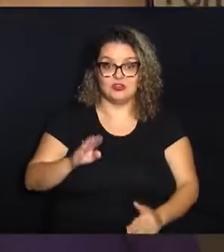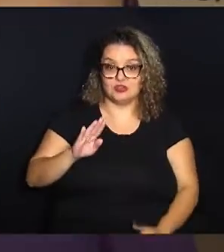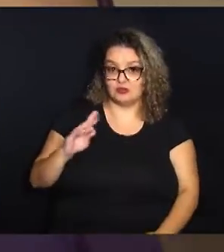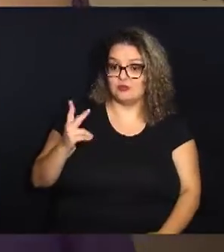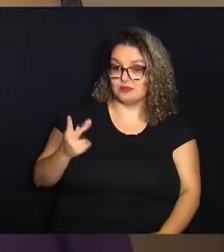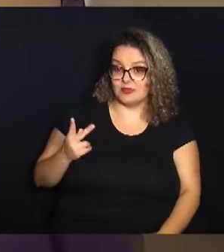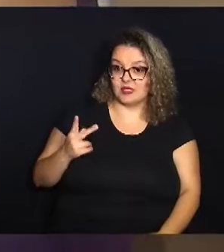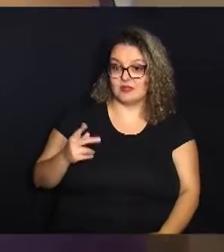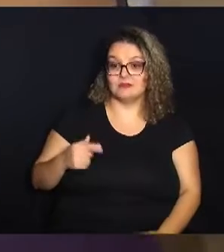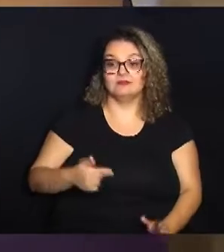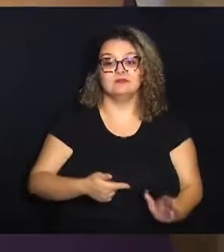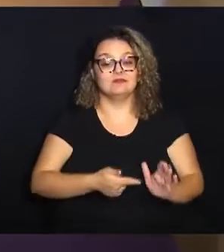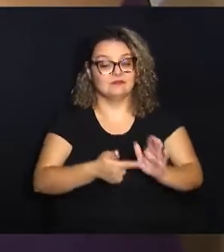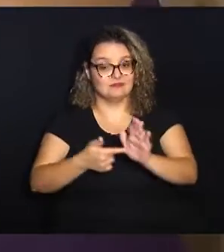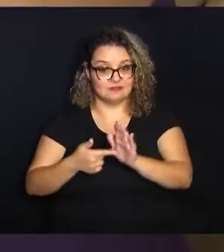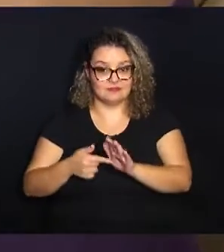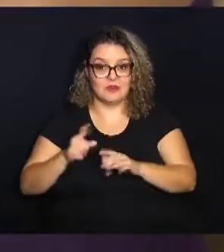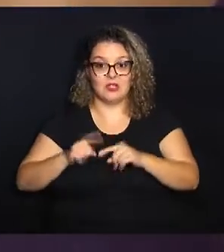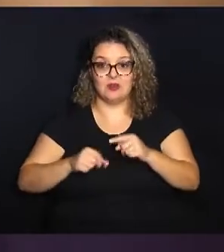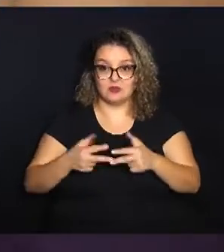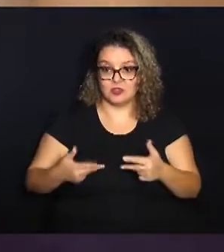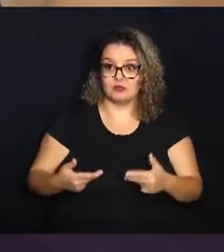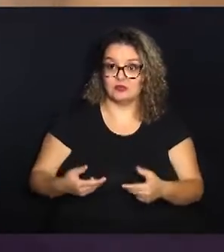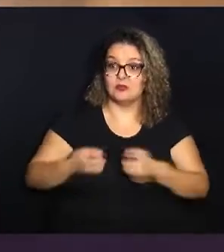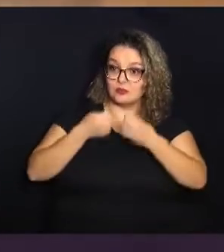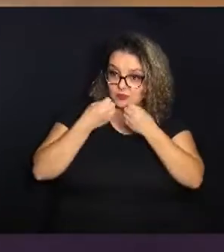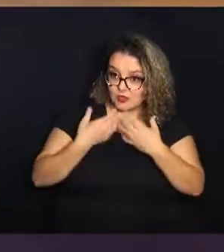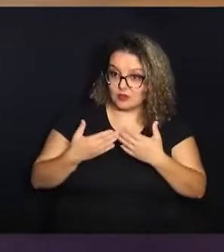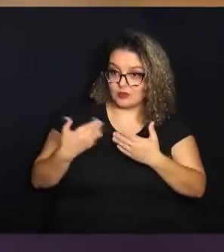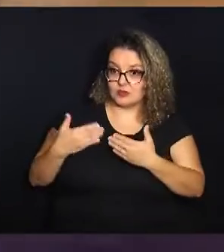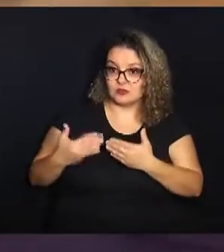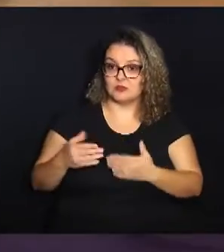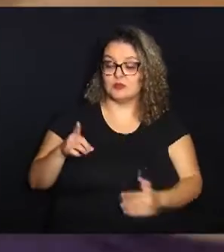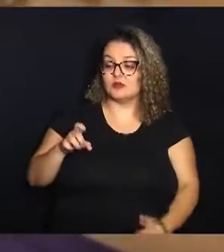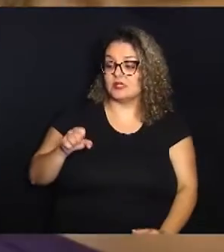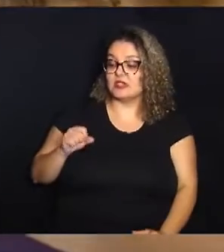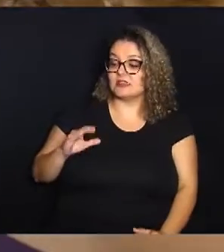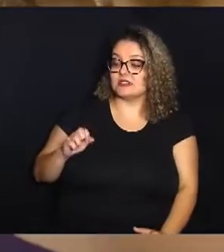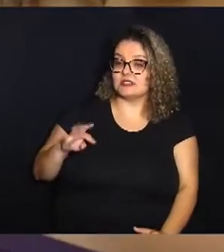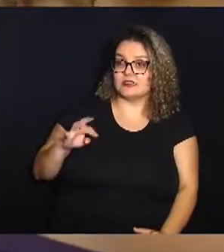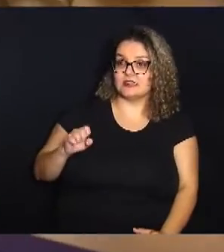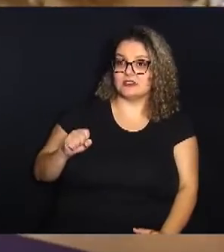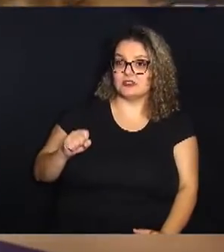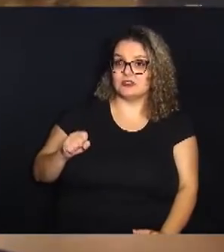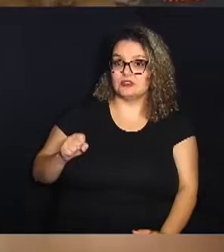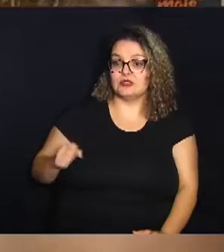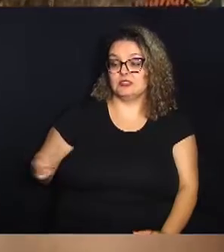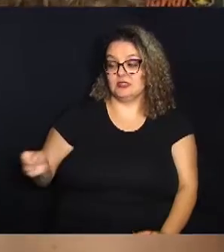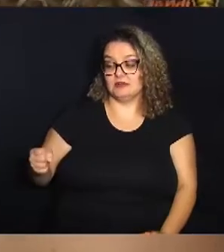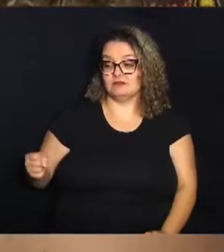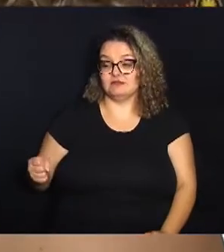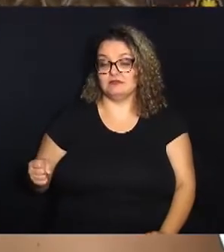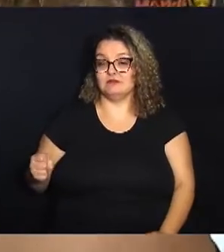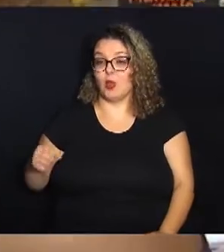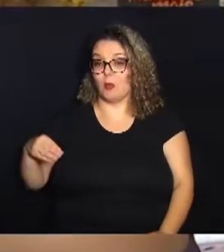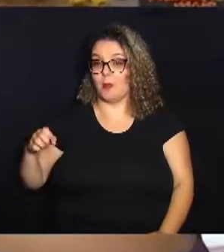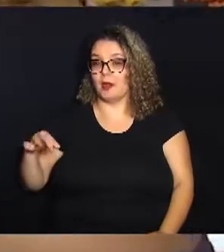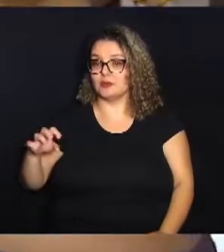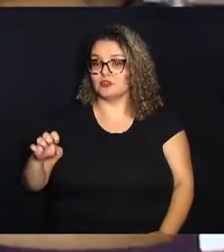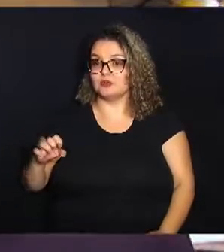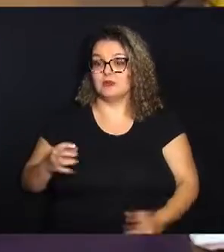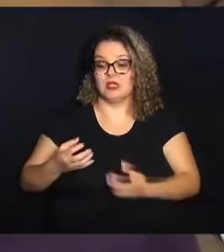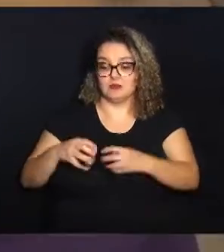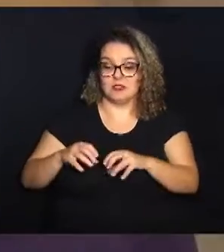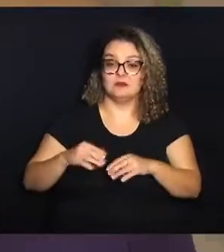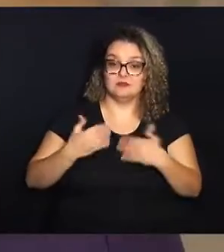Horizonte para mostrar que há produto viável a partir do descarte da produção da cerveja. Ideia que teve o investimento